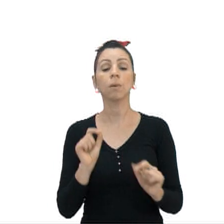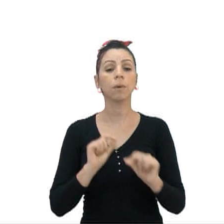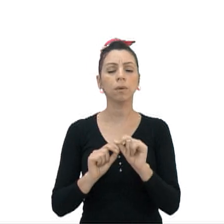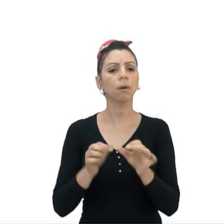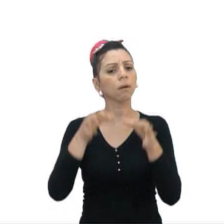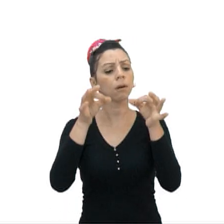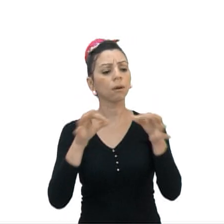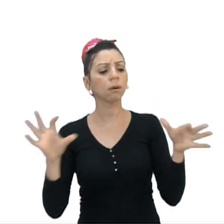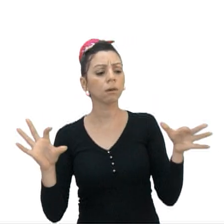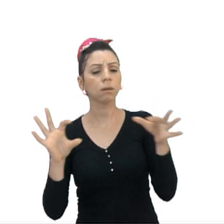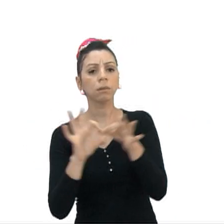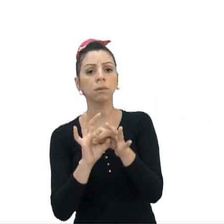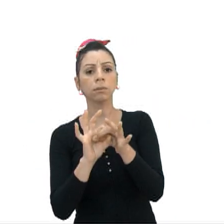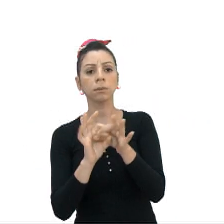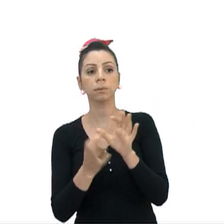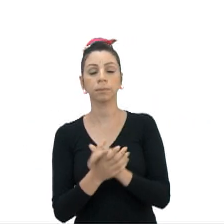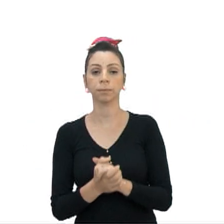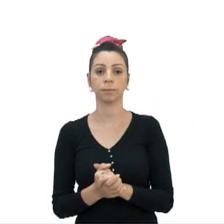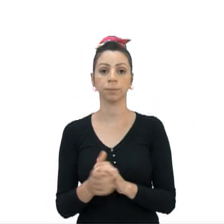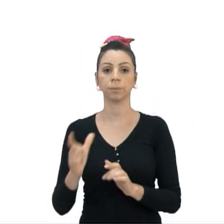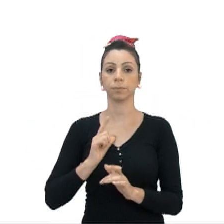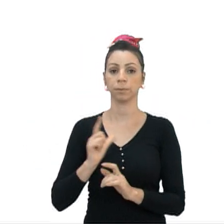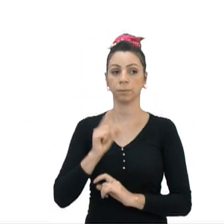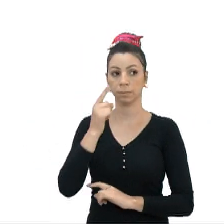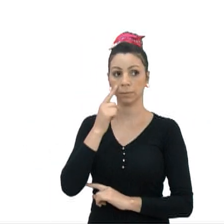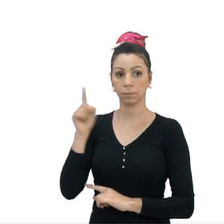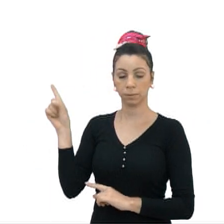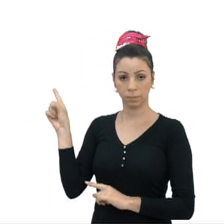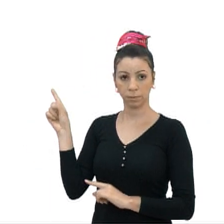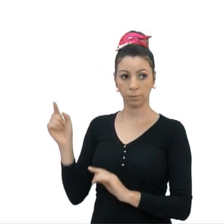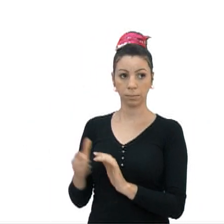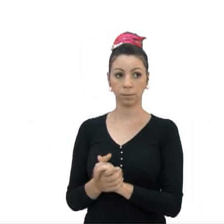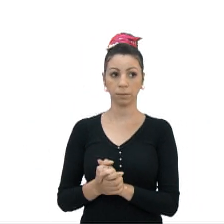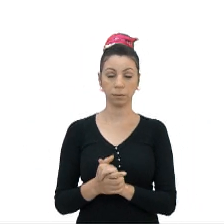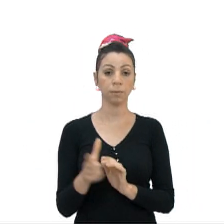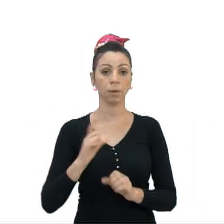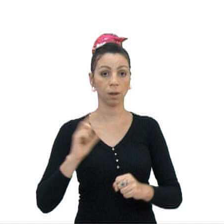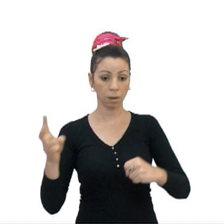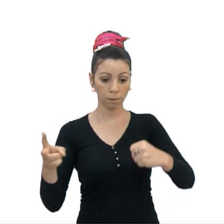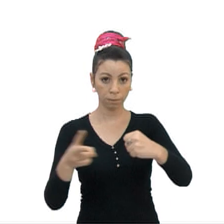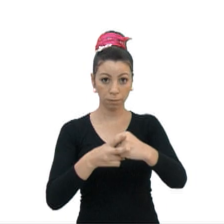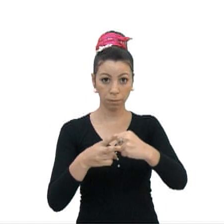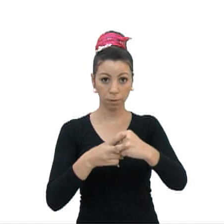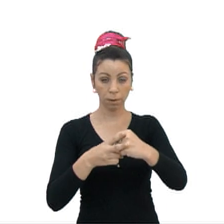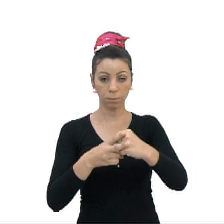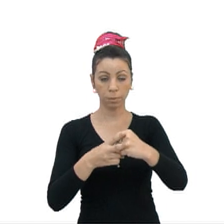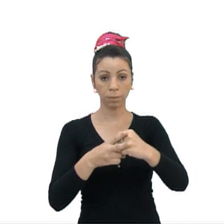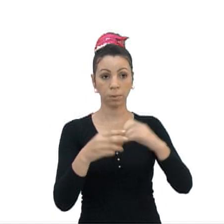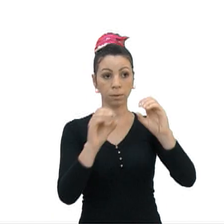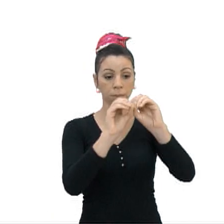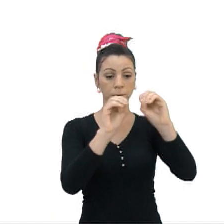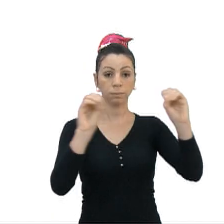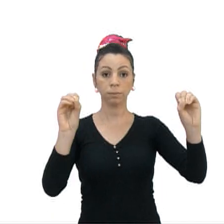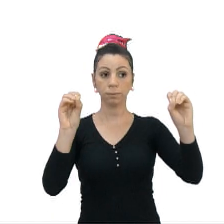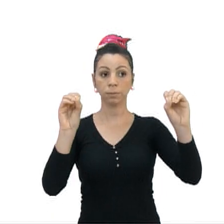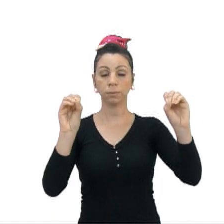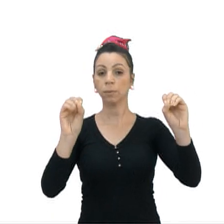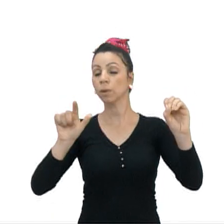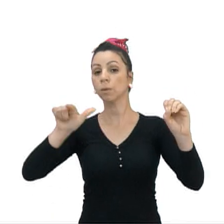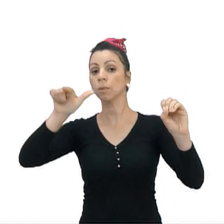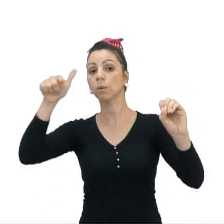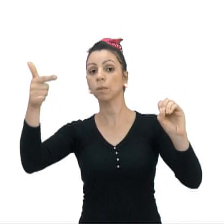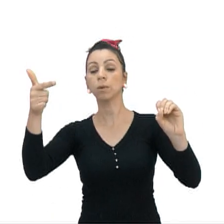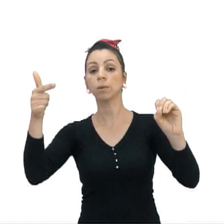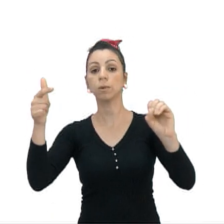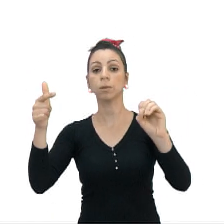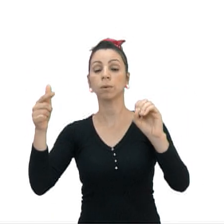assim correlação verbal? Então, eu tenho aqui, ó, um verbo nessa primeira oração e depois eu vou ter um outro verbo